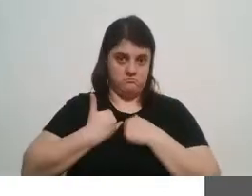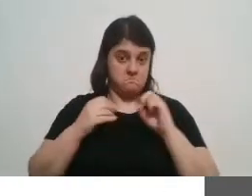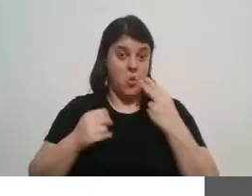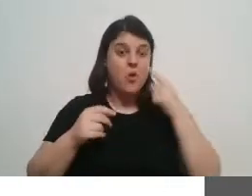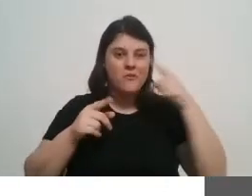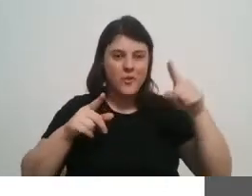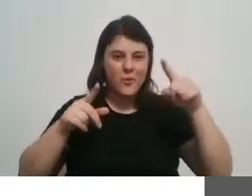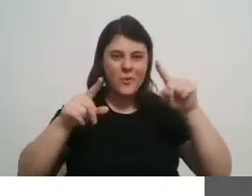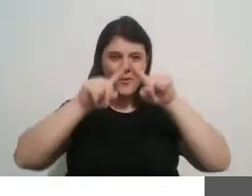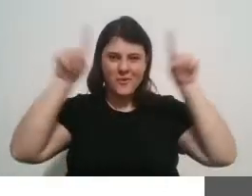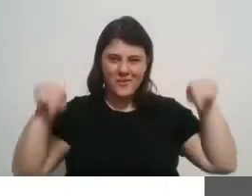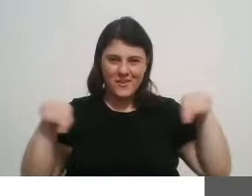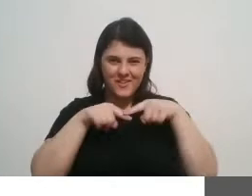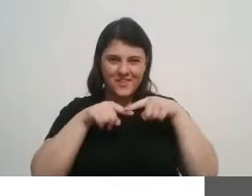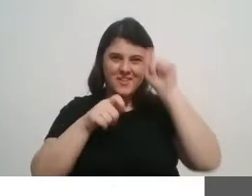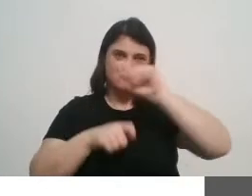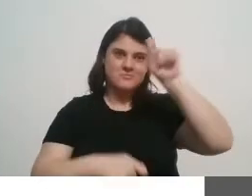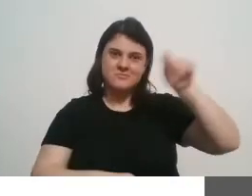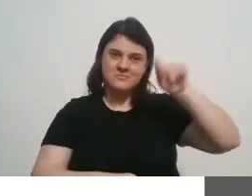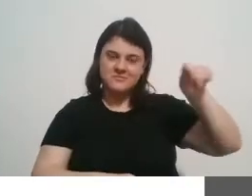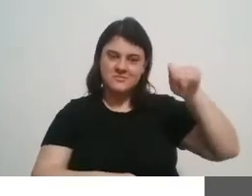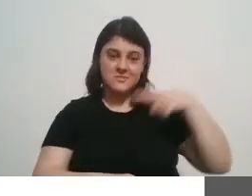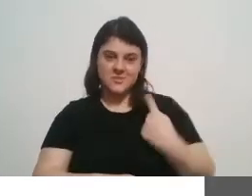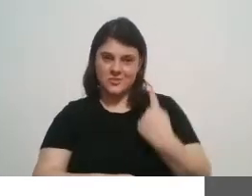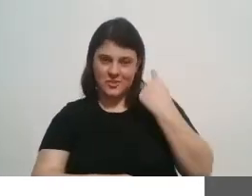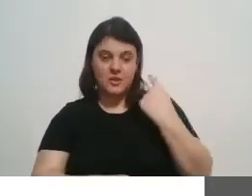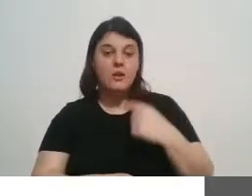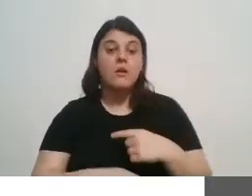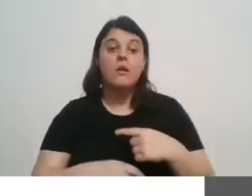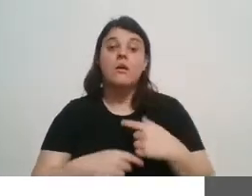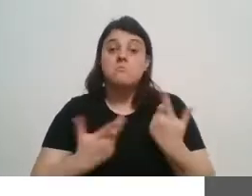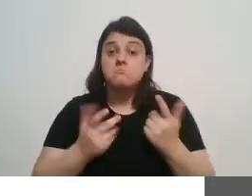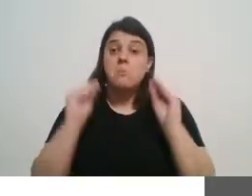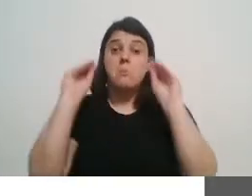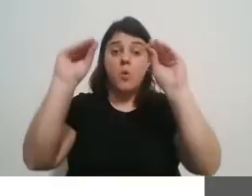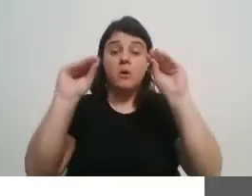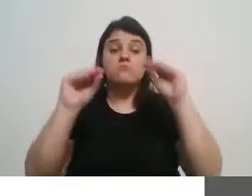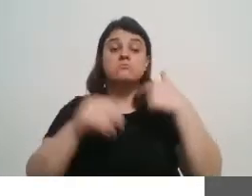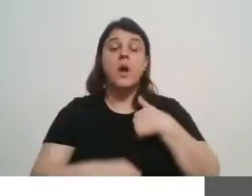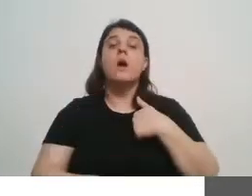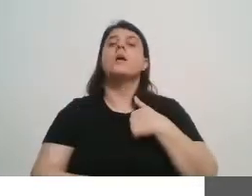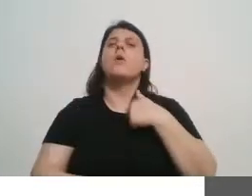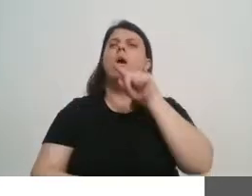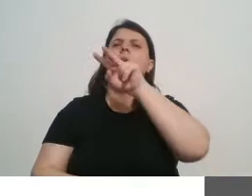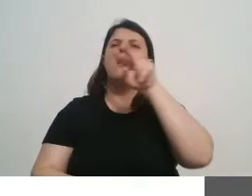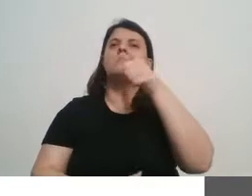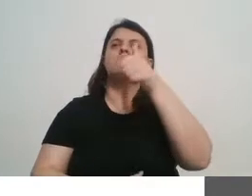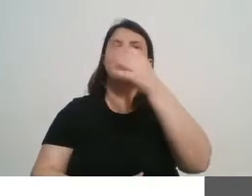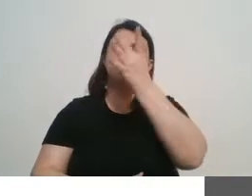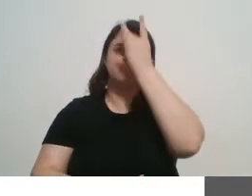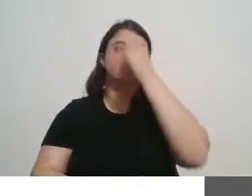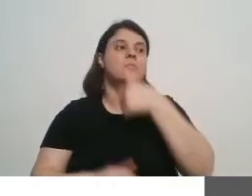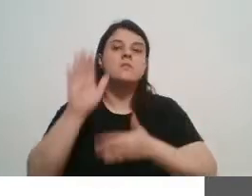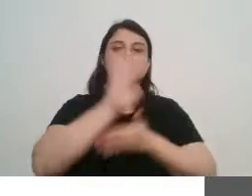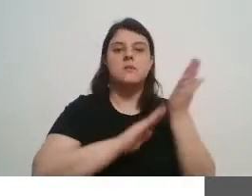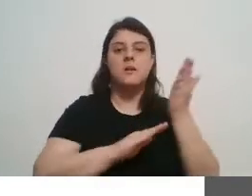que vocês estão vendo na fotografia, esse quadro negro, e ele saía para fazer a cobertura daquela pauta. Ele tinha inclusive um